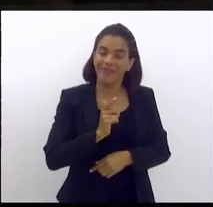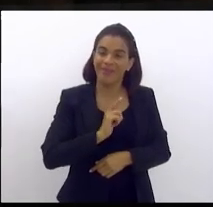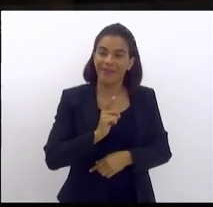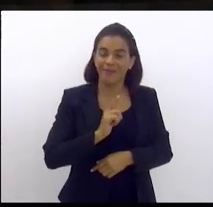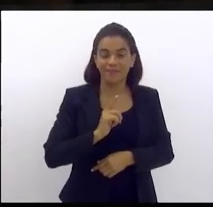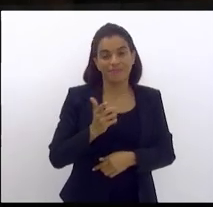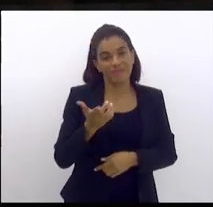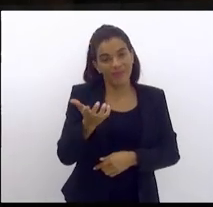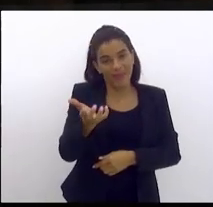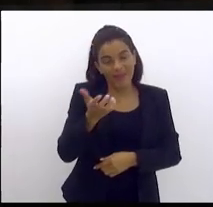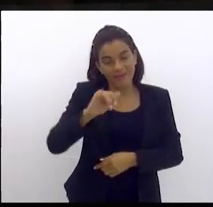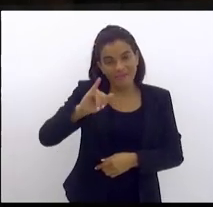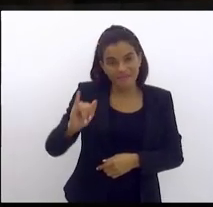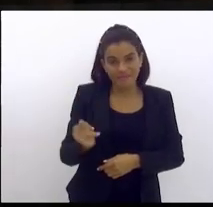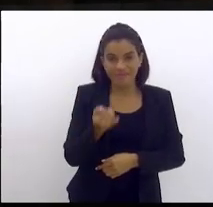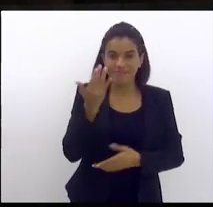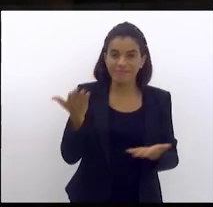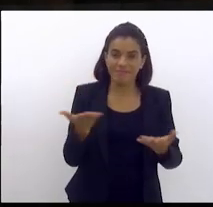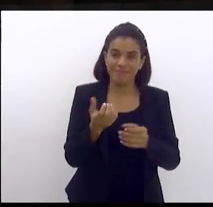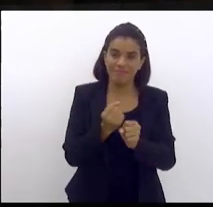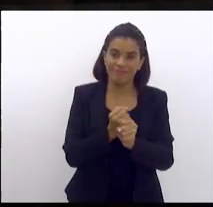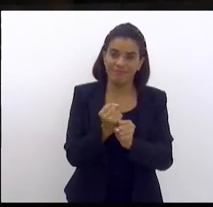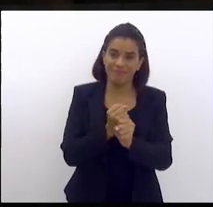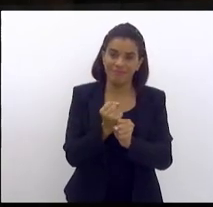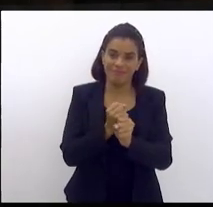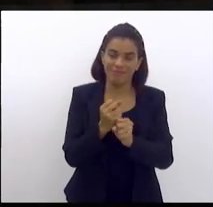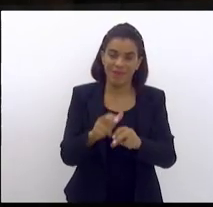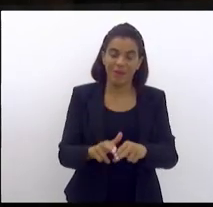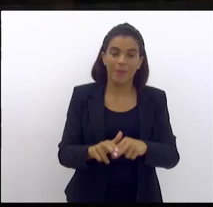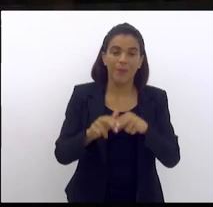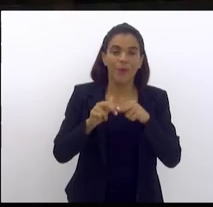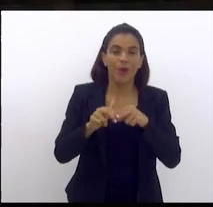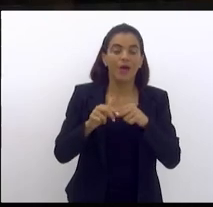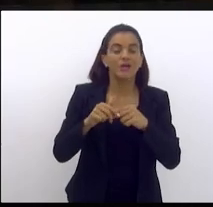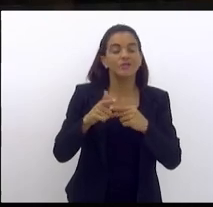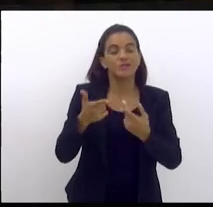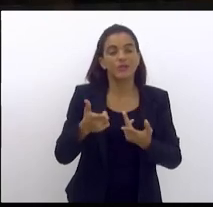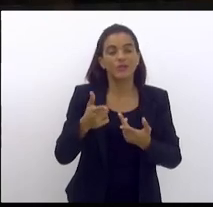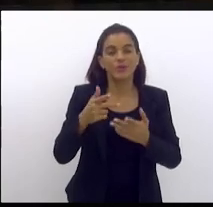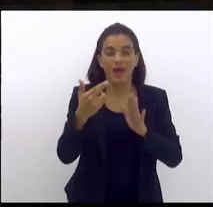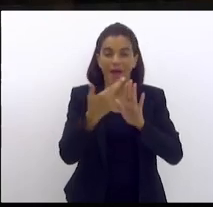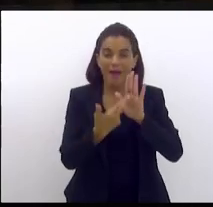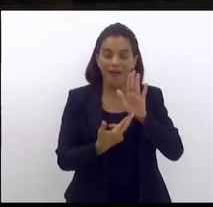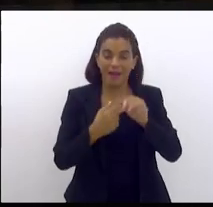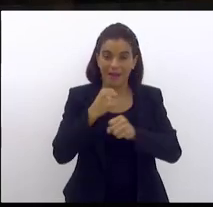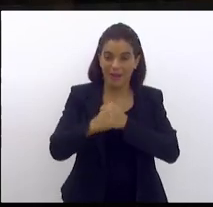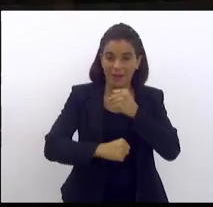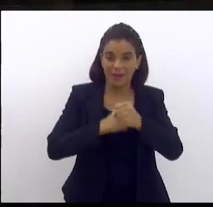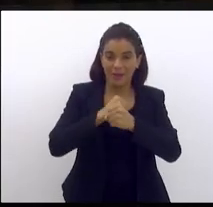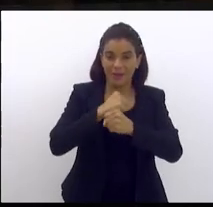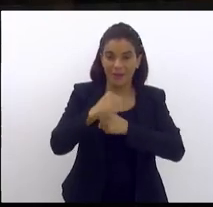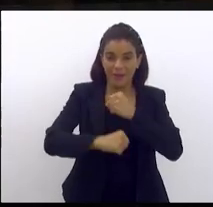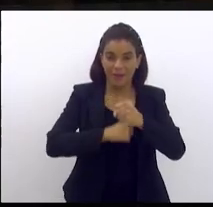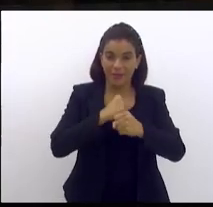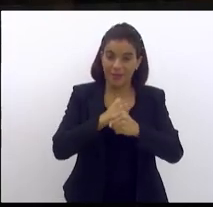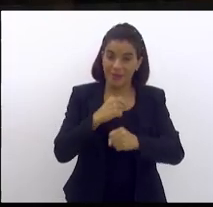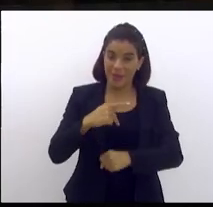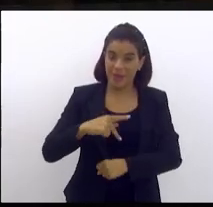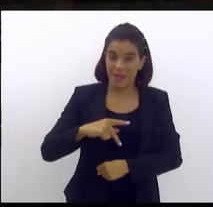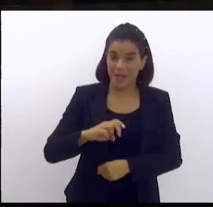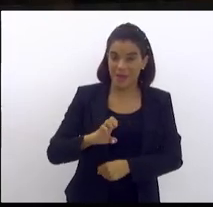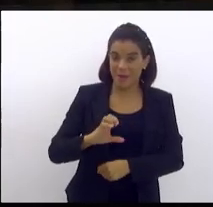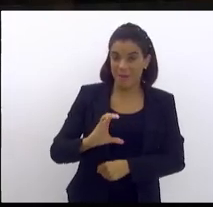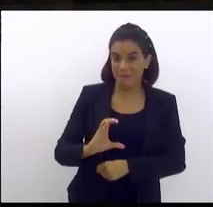aproveitar esse ano por causa do princípio da anualidade e a PEC 4 possibilita